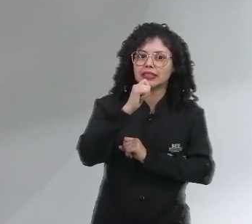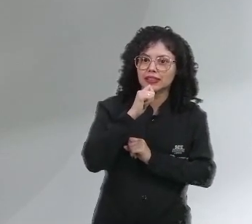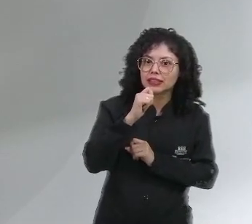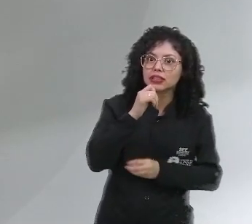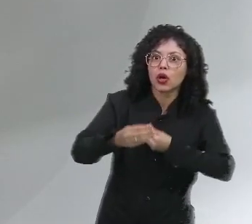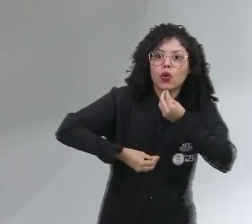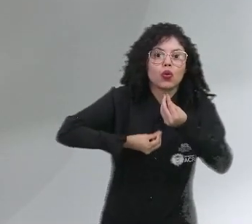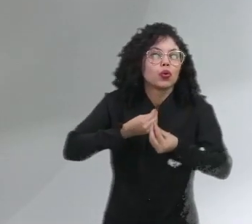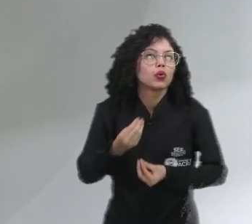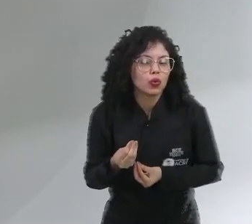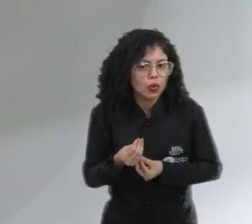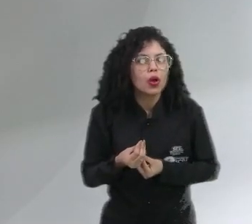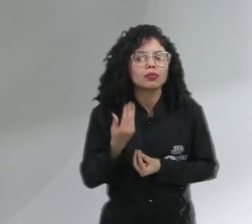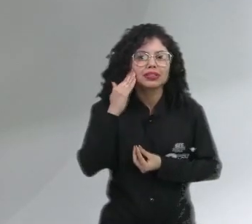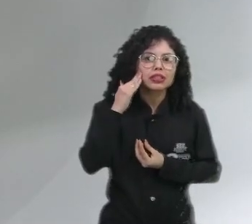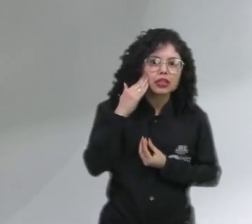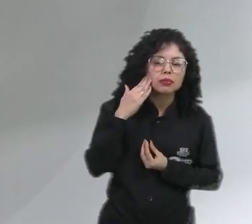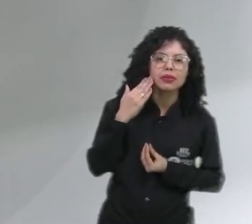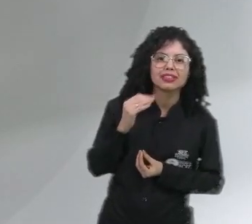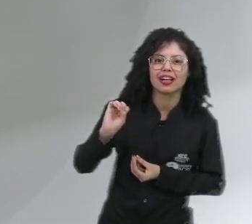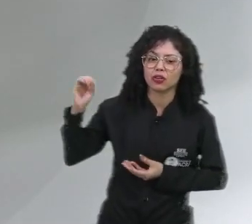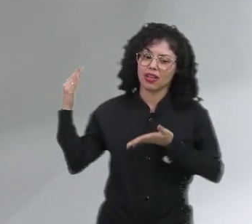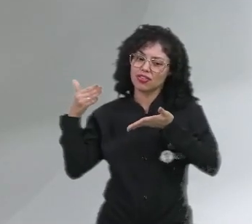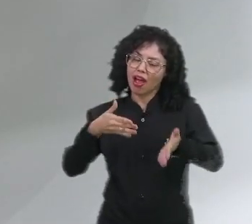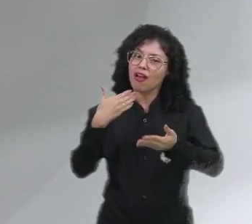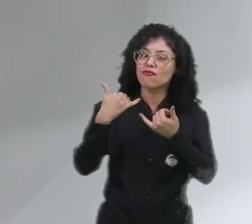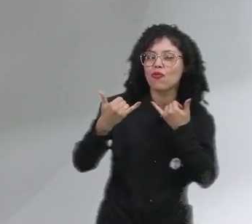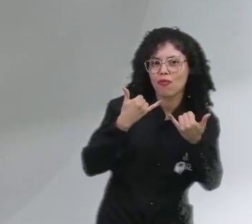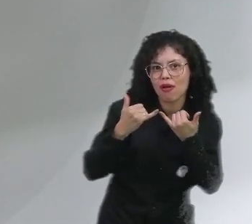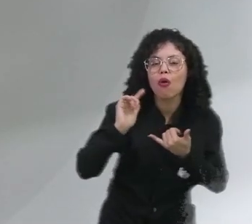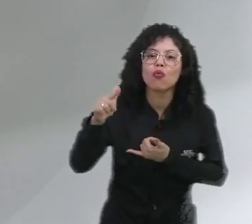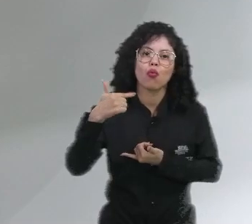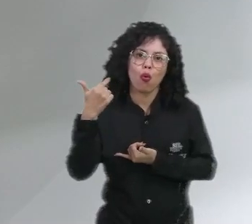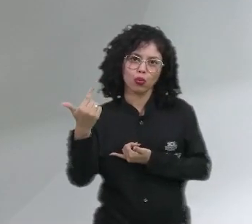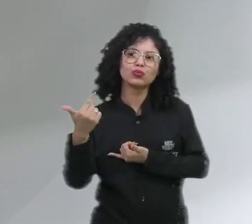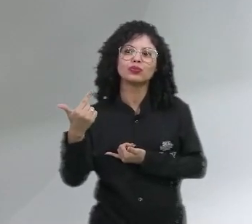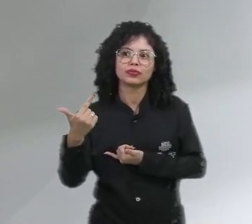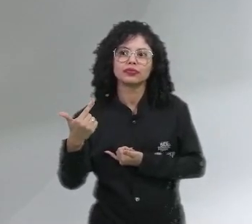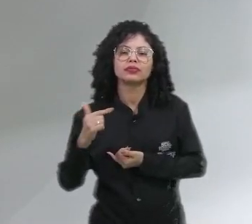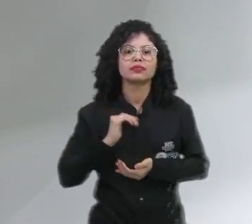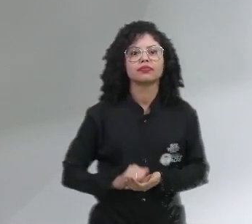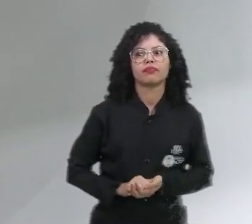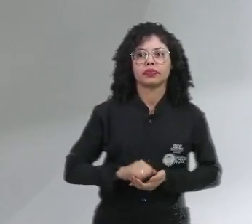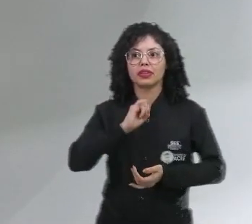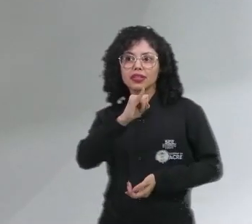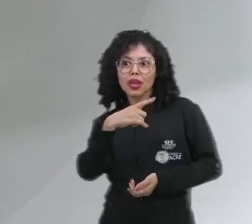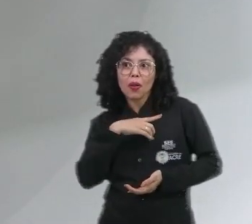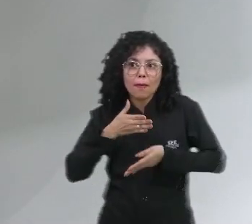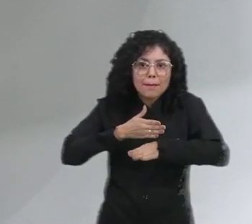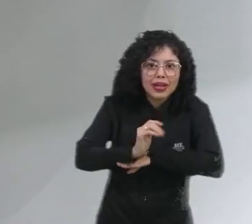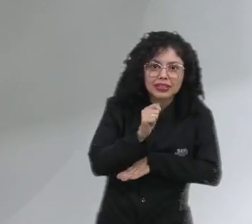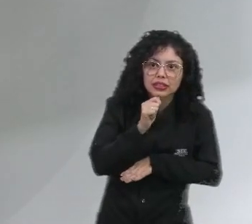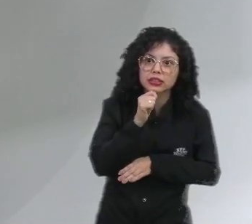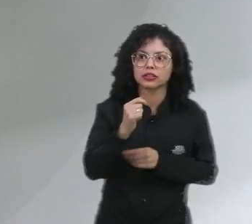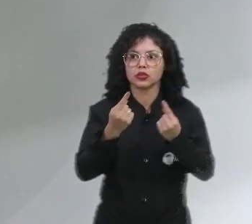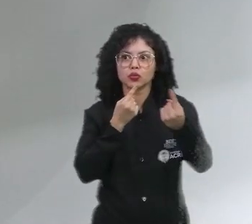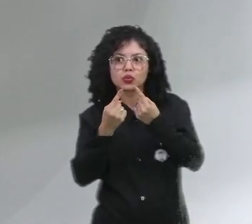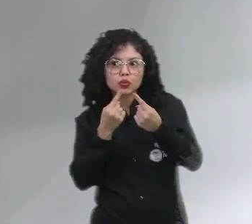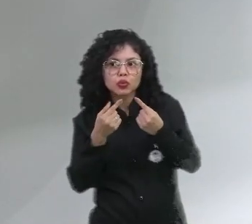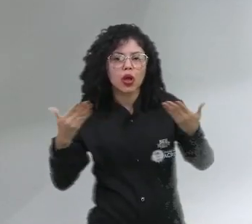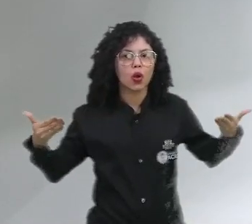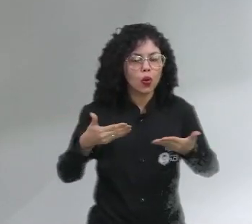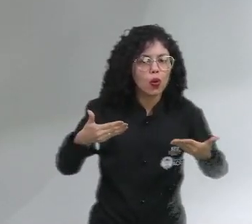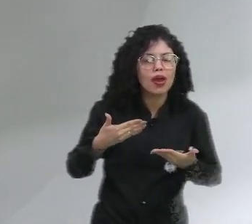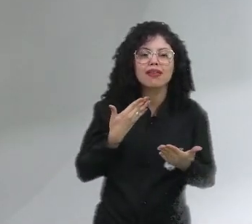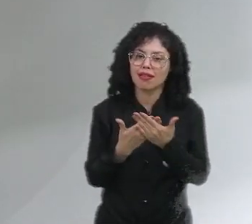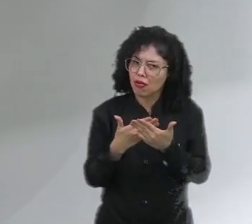como aquele entendimento, como é que chega a informação no outro que vai passar. Se eu passo aqui, gente, está aqui eu e você e eu